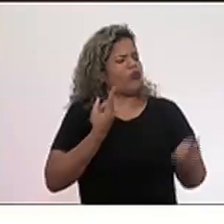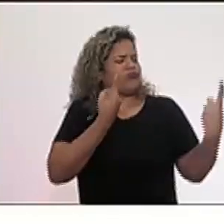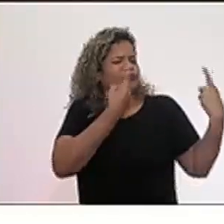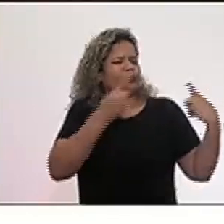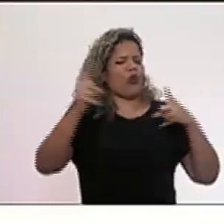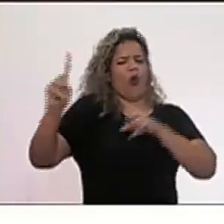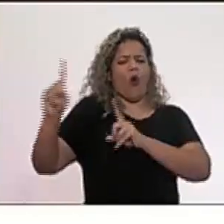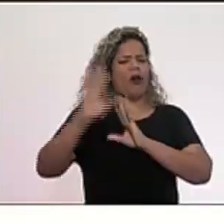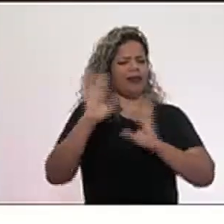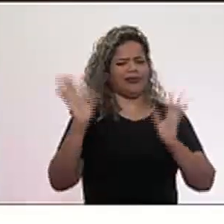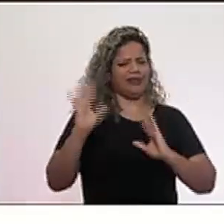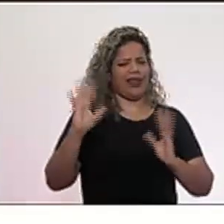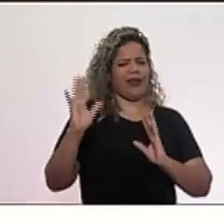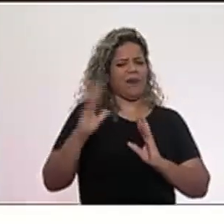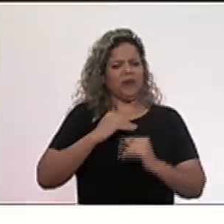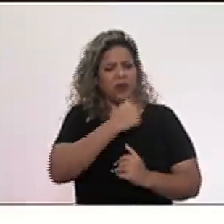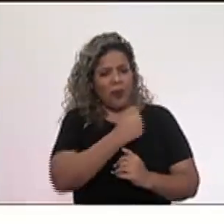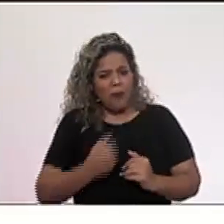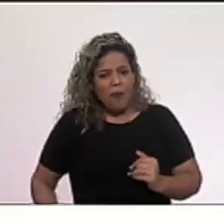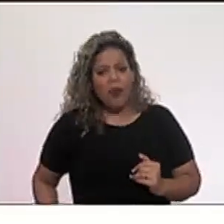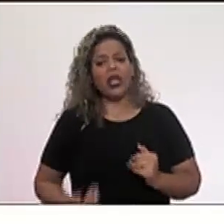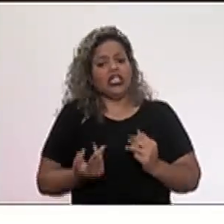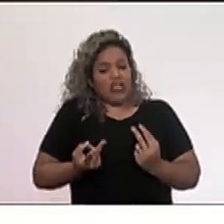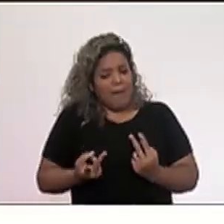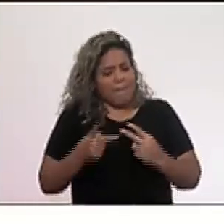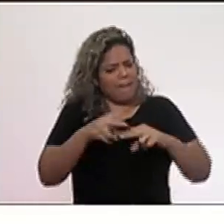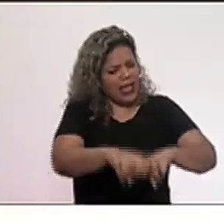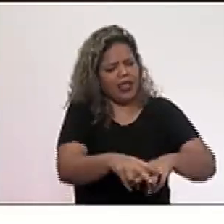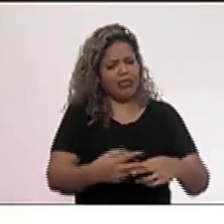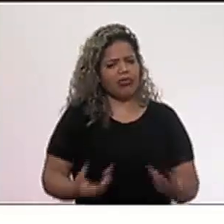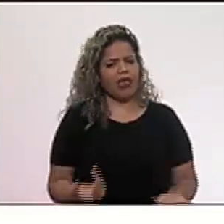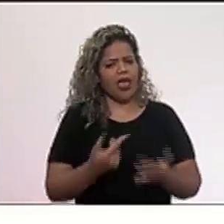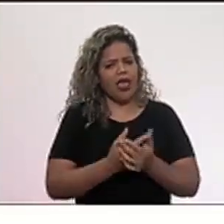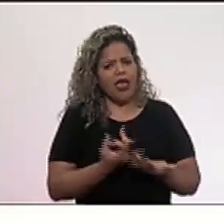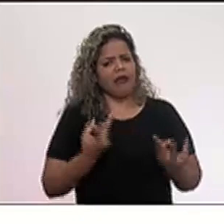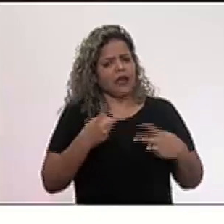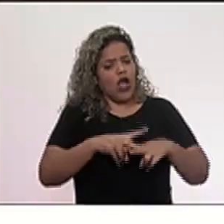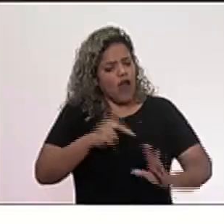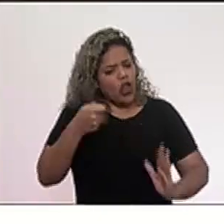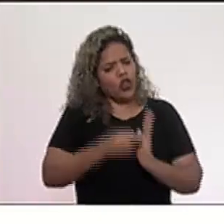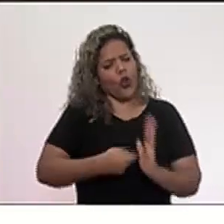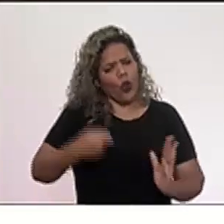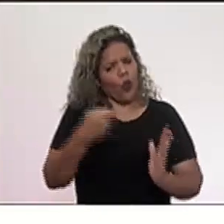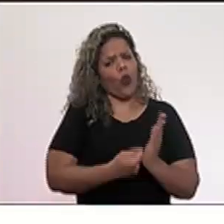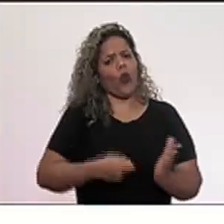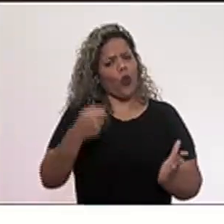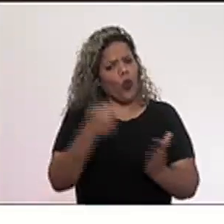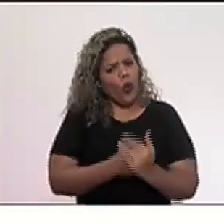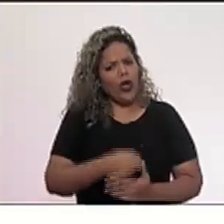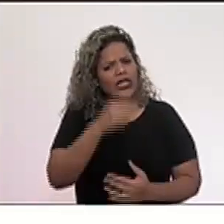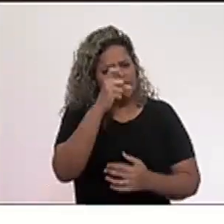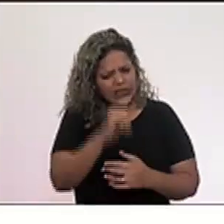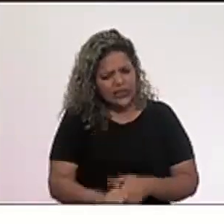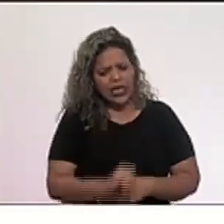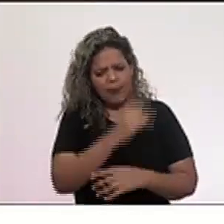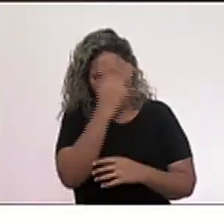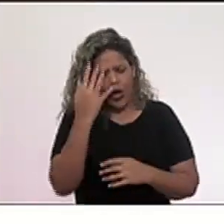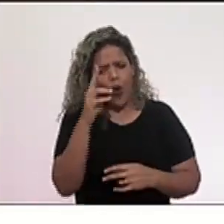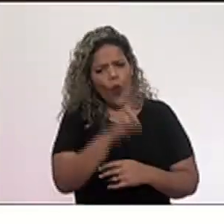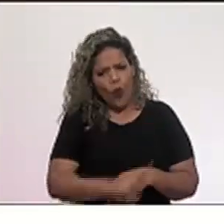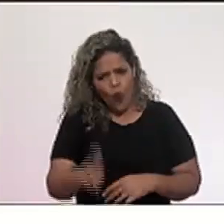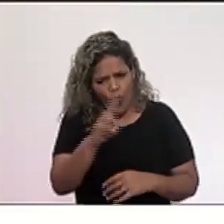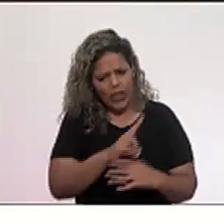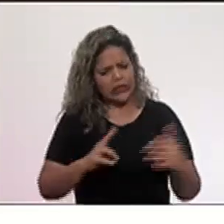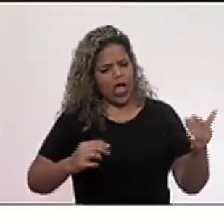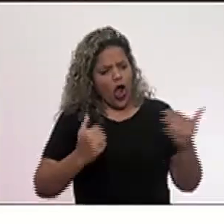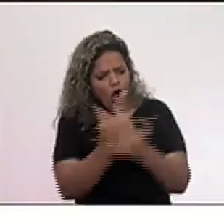totalmente o contrário, numa política de encarcerar, de endurecer a punição daqueles que consomem a droga, que